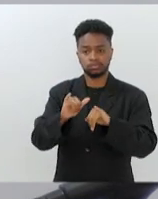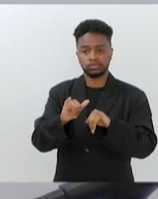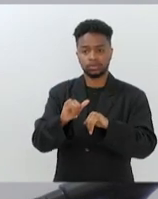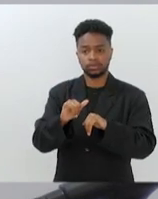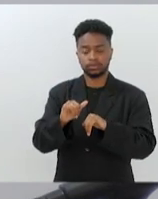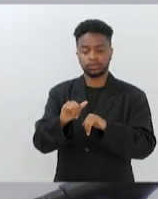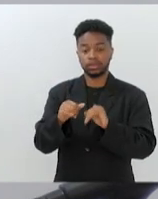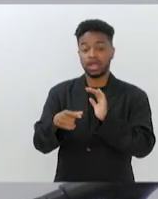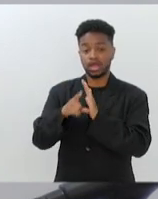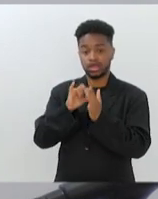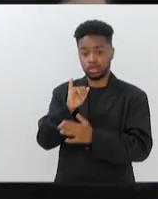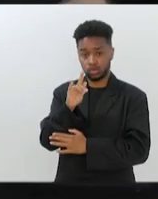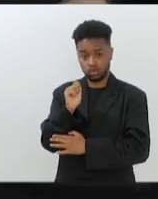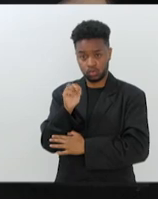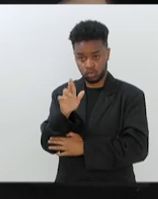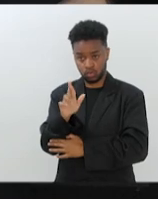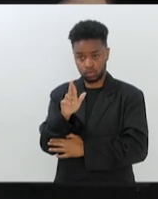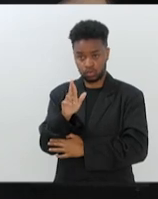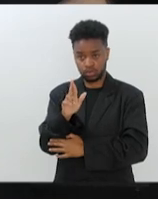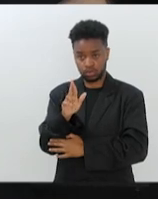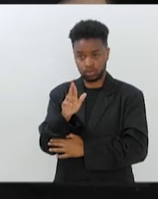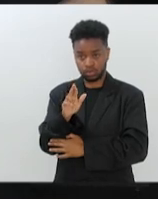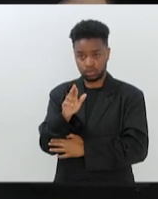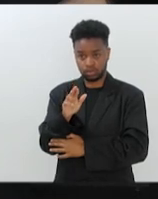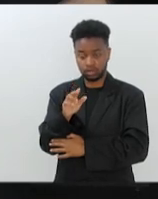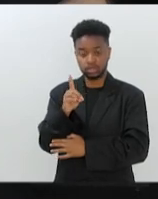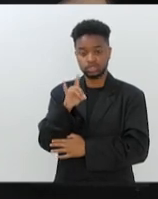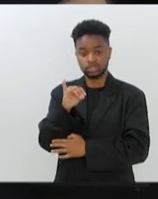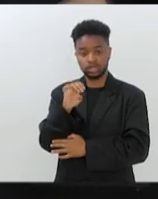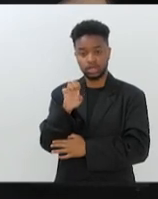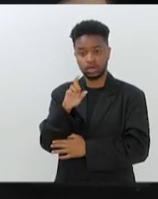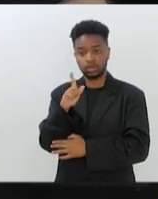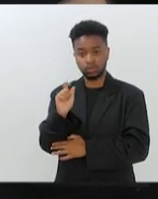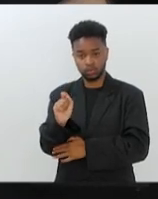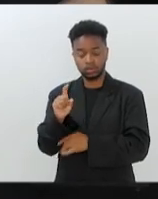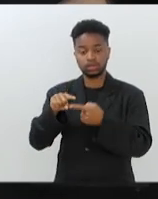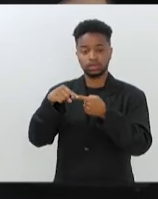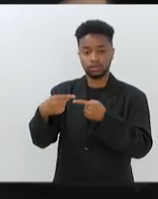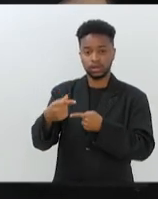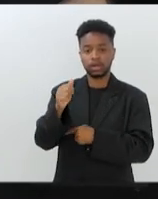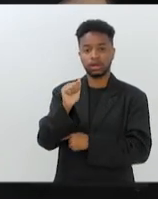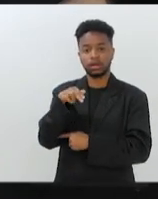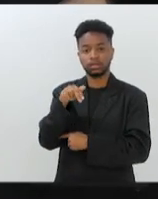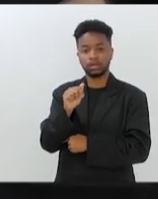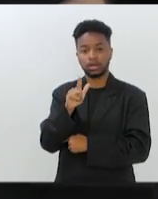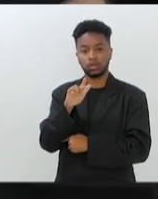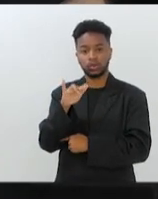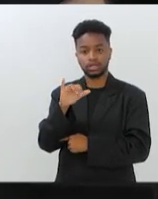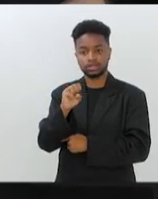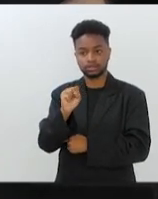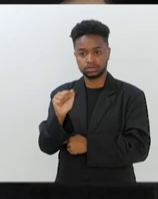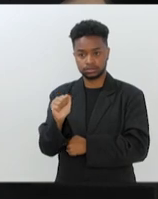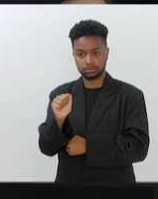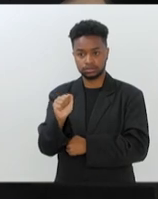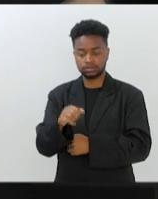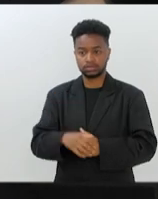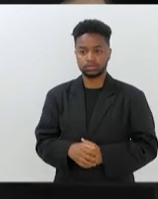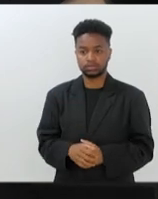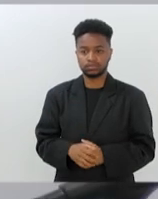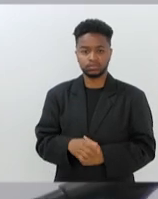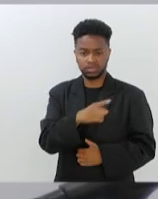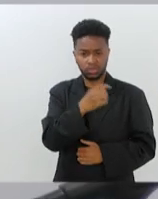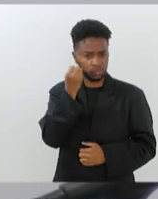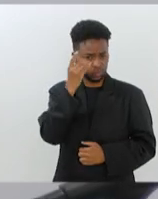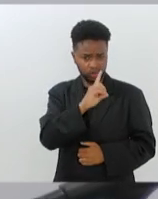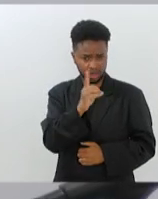Igor foi ao foi o Diego antes do Diego a Ana Luísa seor Igor não se recorda que